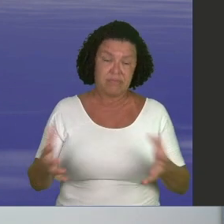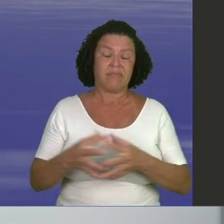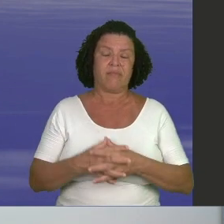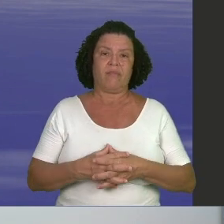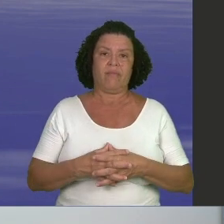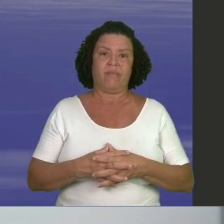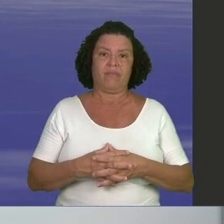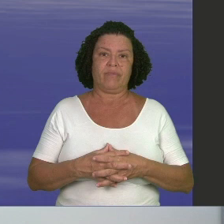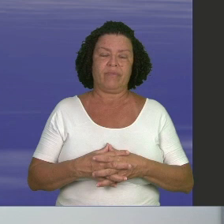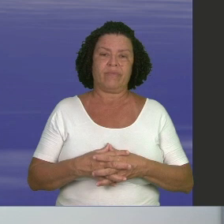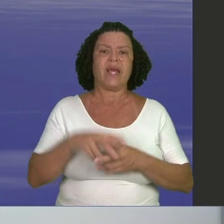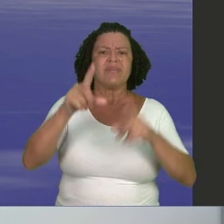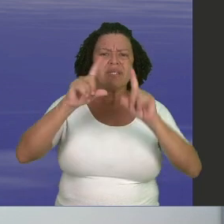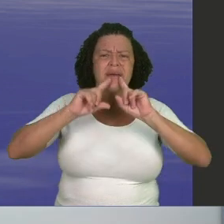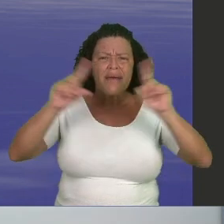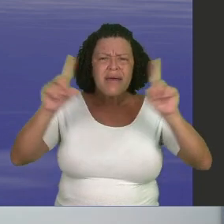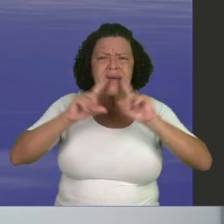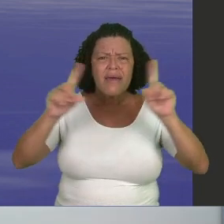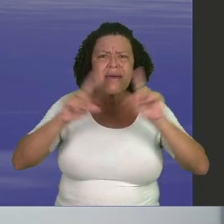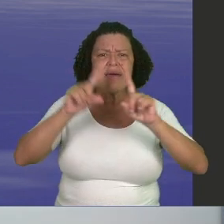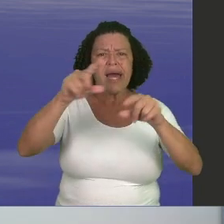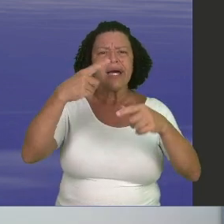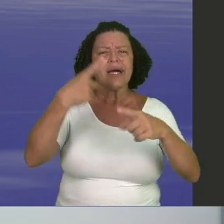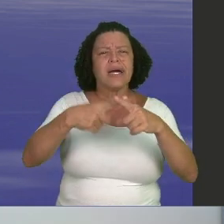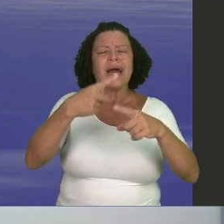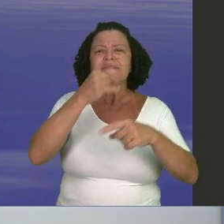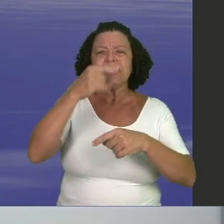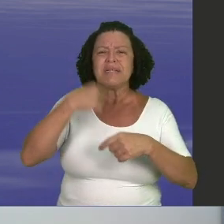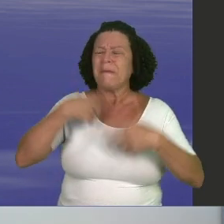Atravessa a existência a reclamar do peso de sua cruz.